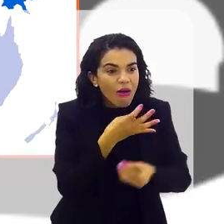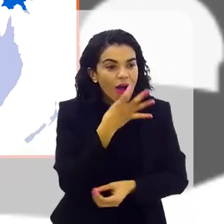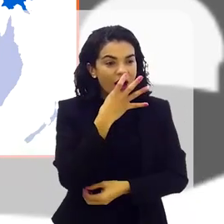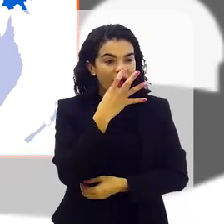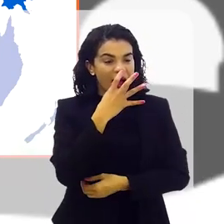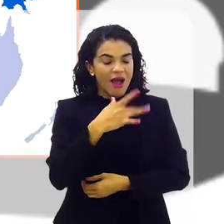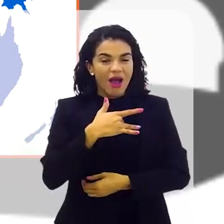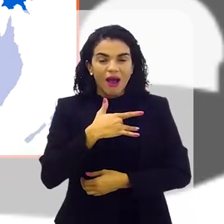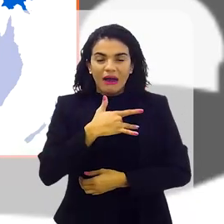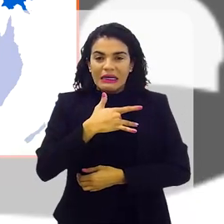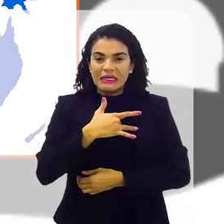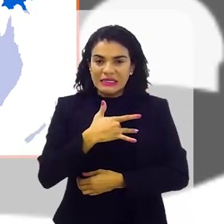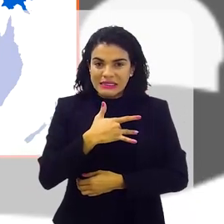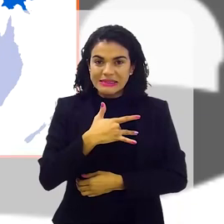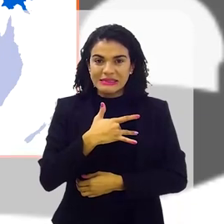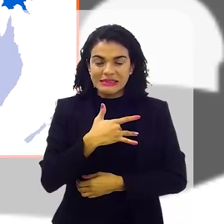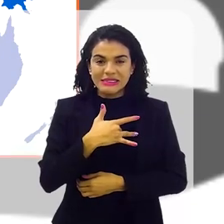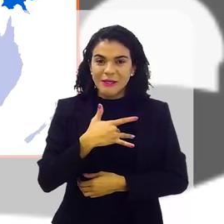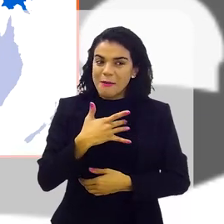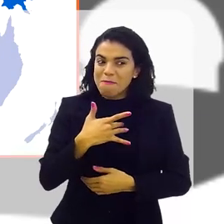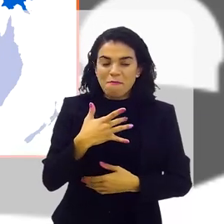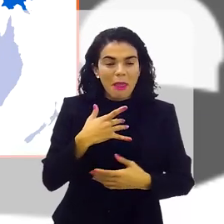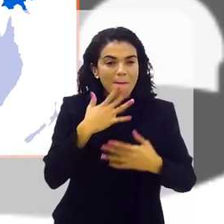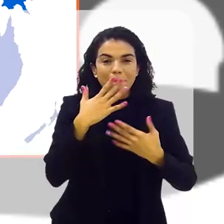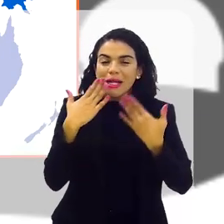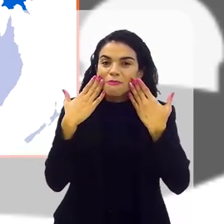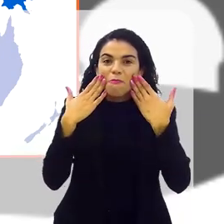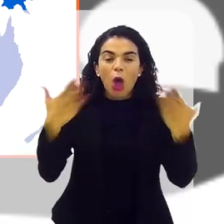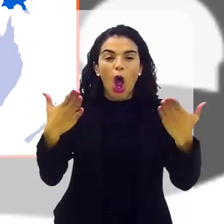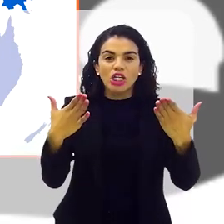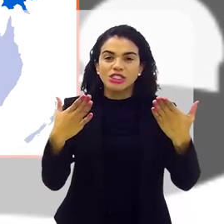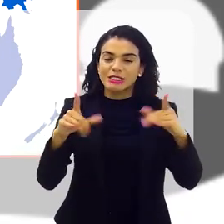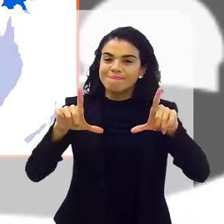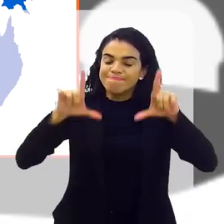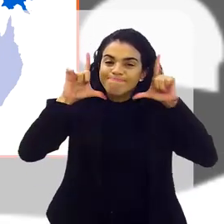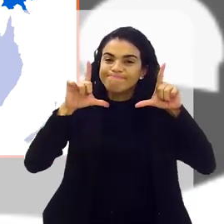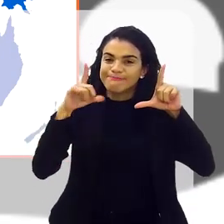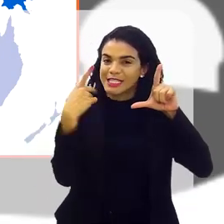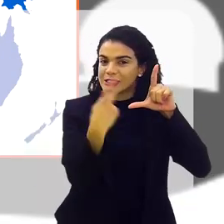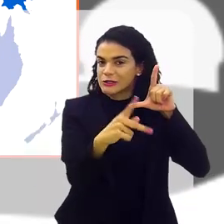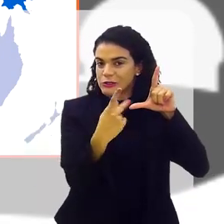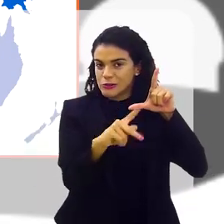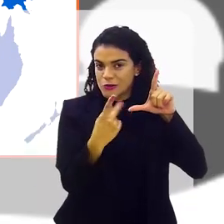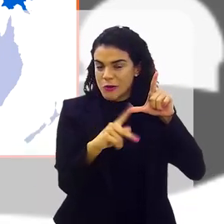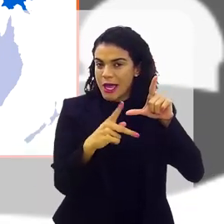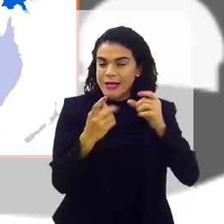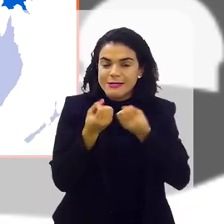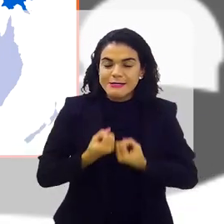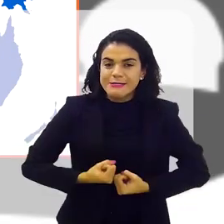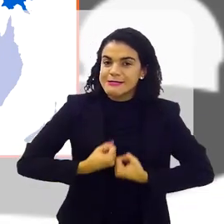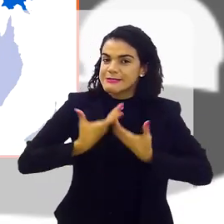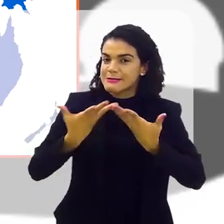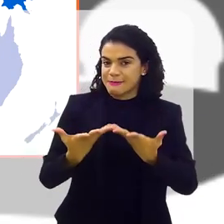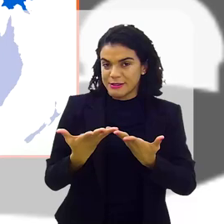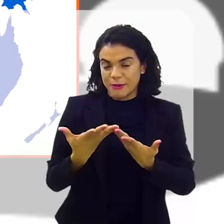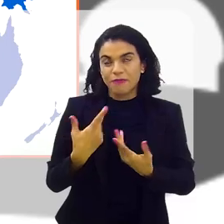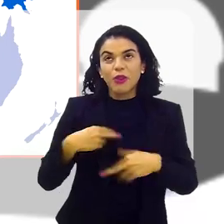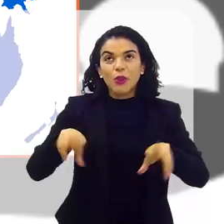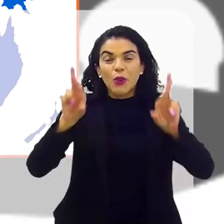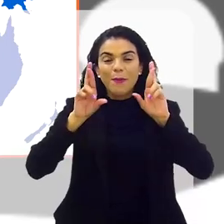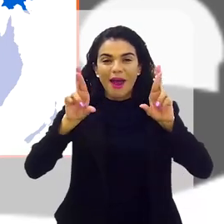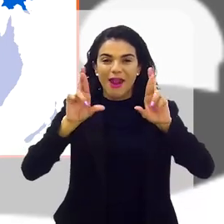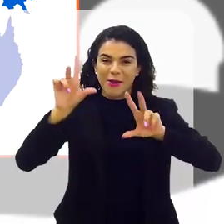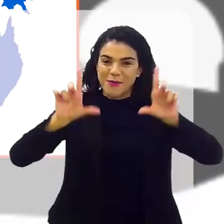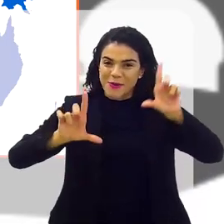amor que você tem é transparece pulsa transpira eu eu tenho Genuíno desejo que o nosso programa